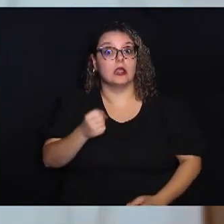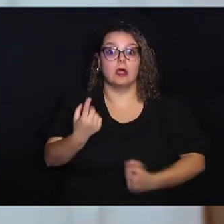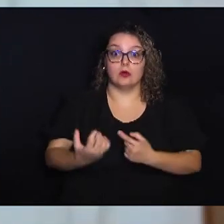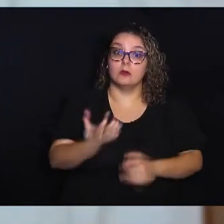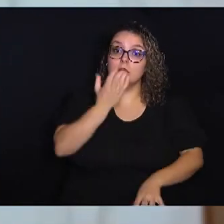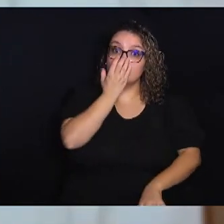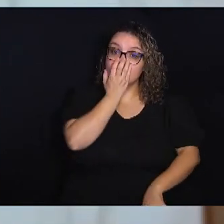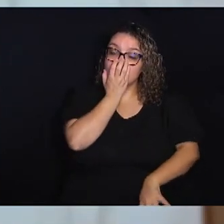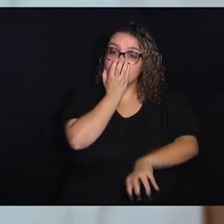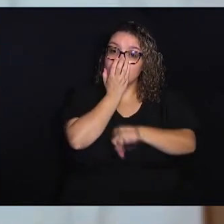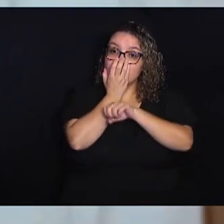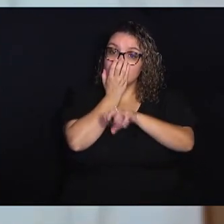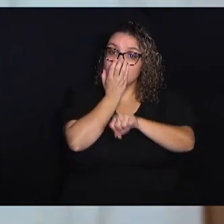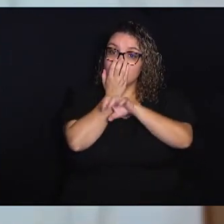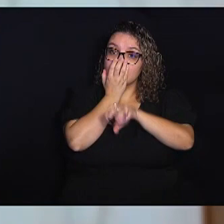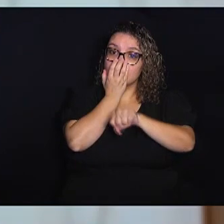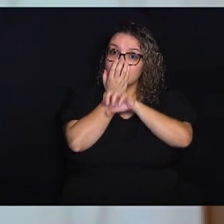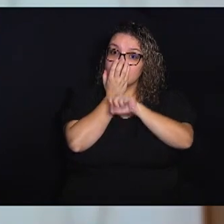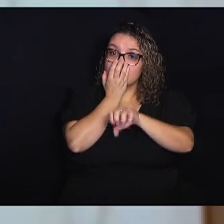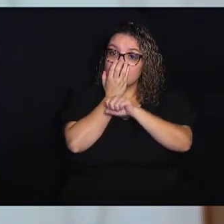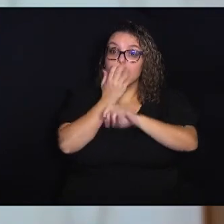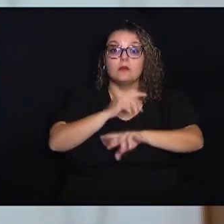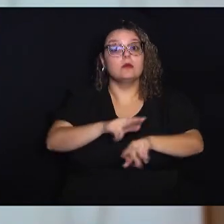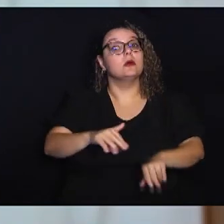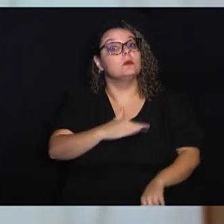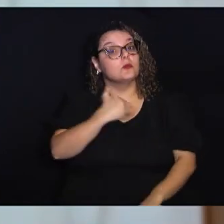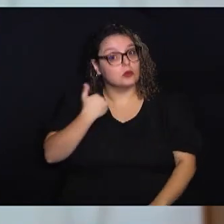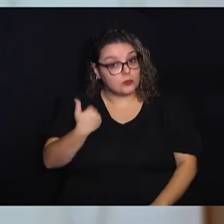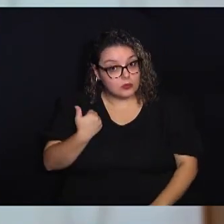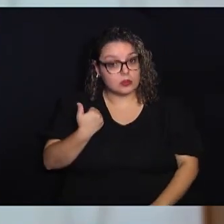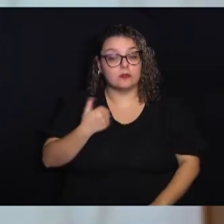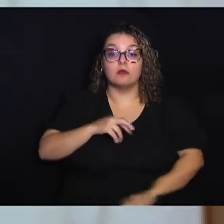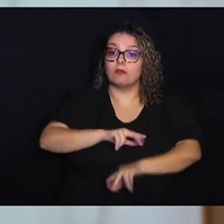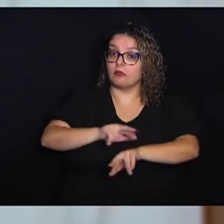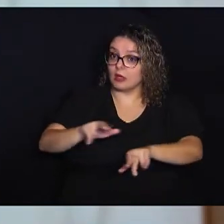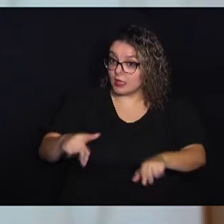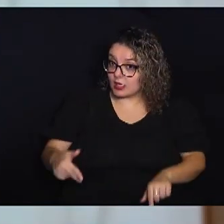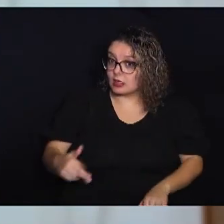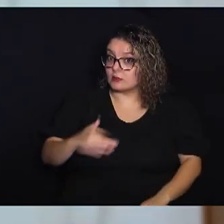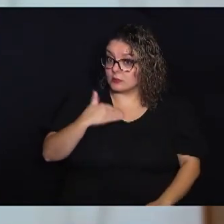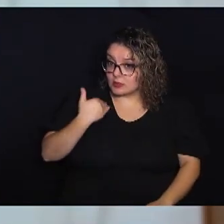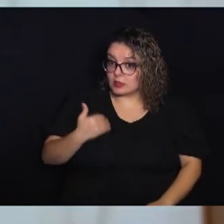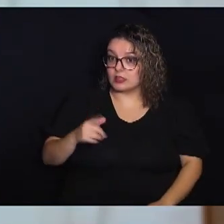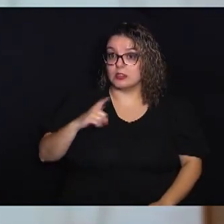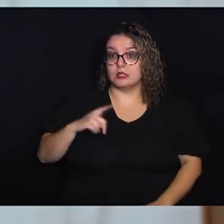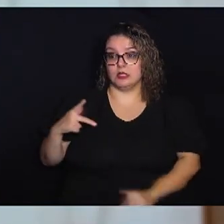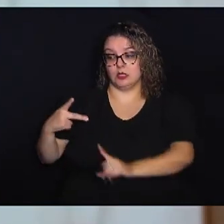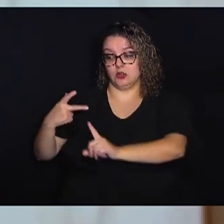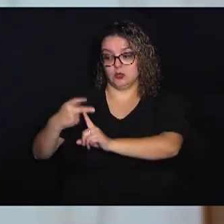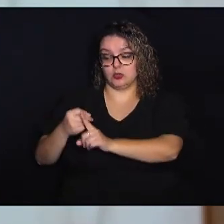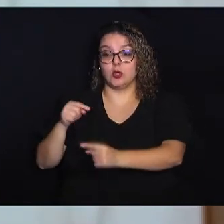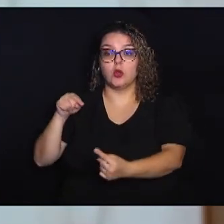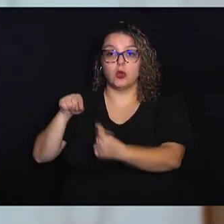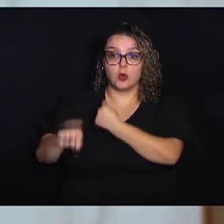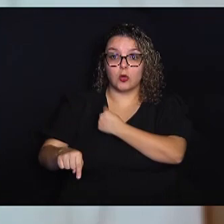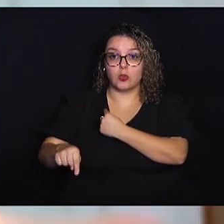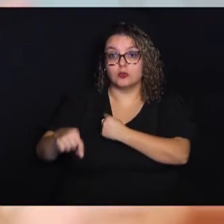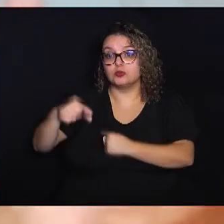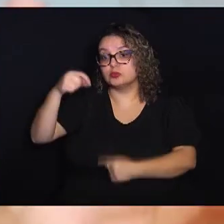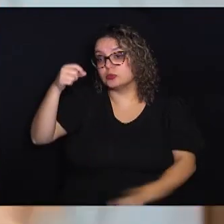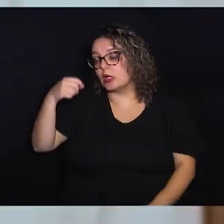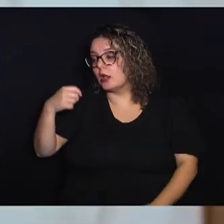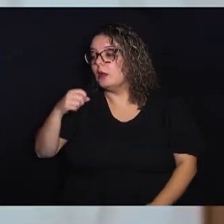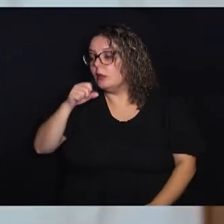entubados, vários casos vão a óbitos por ano, tanto que existe a vacina contra a gripe. Não tem vacina